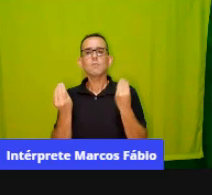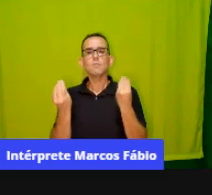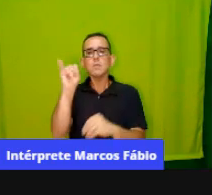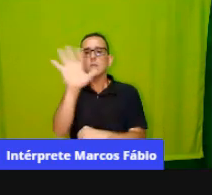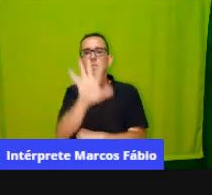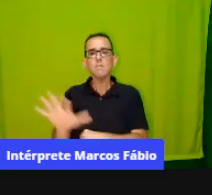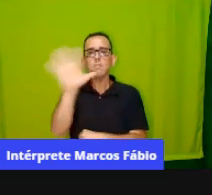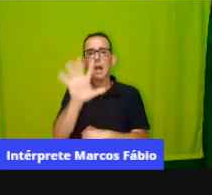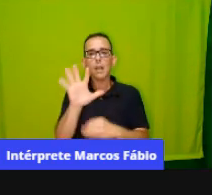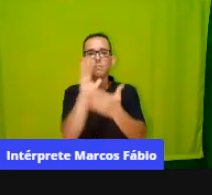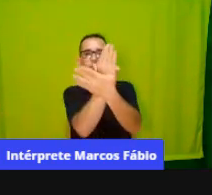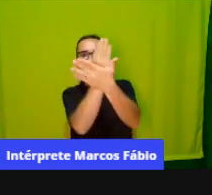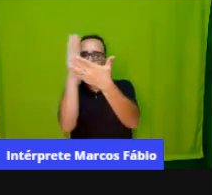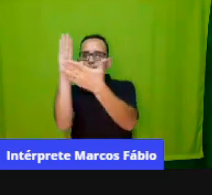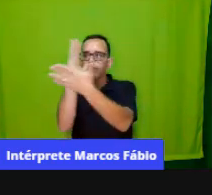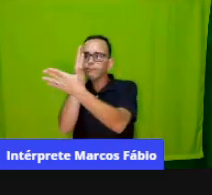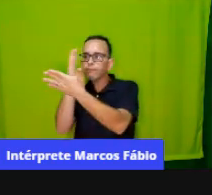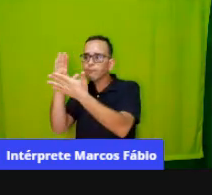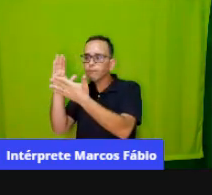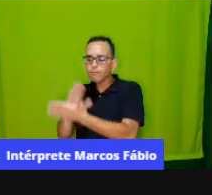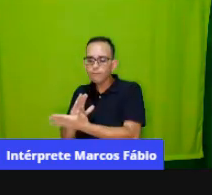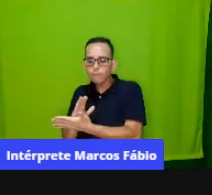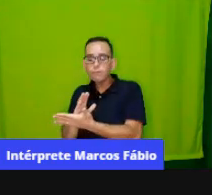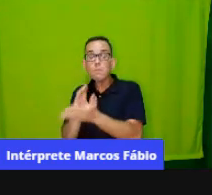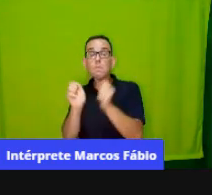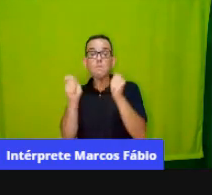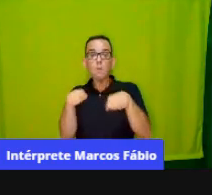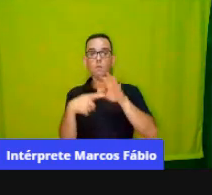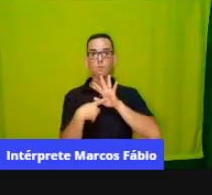imagens para mostrar